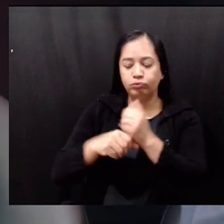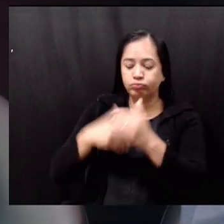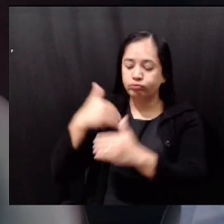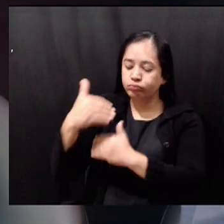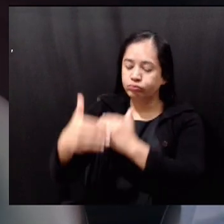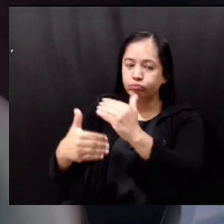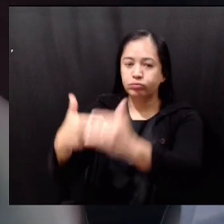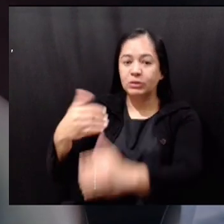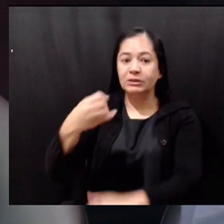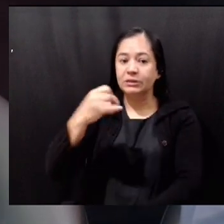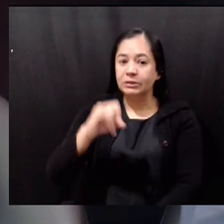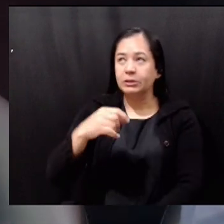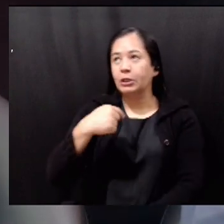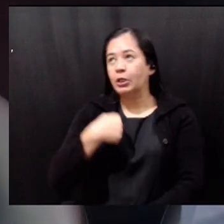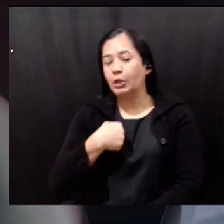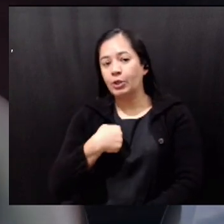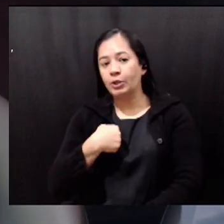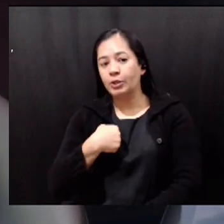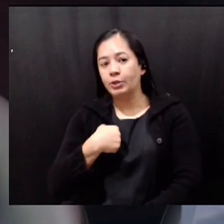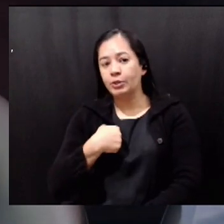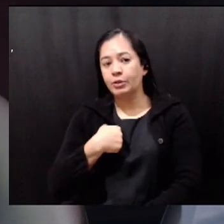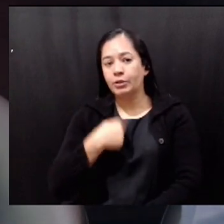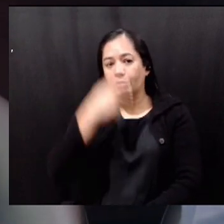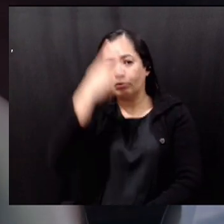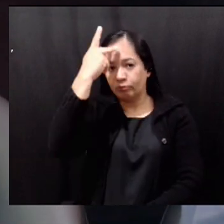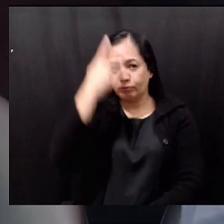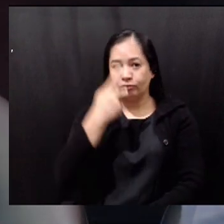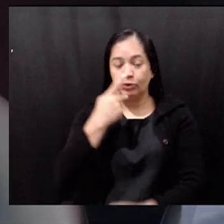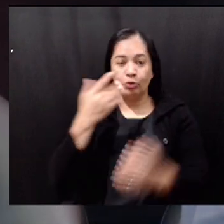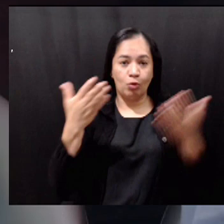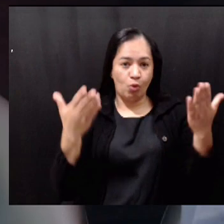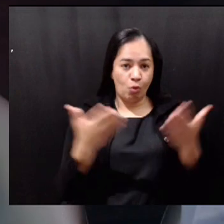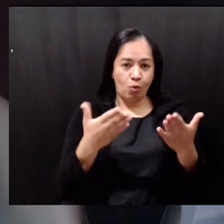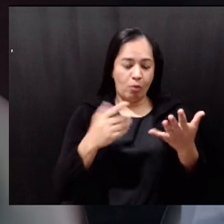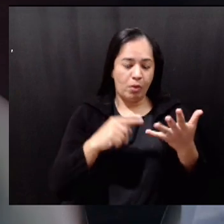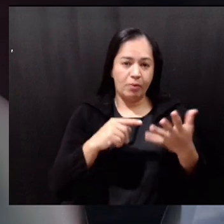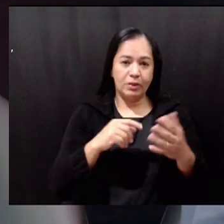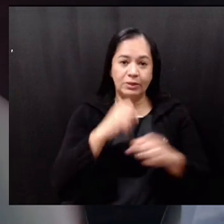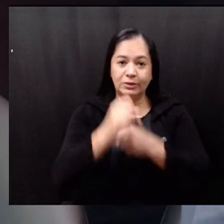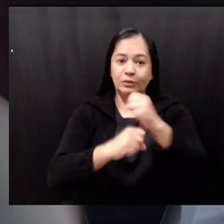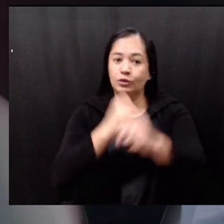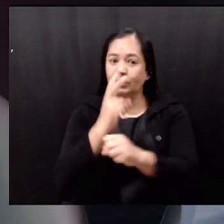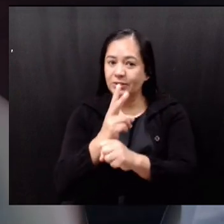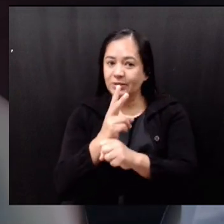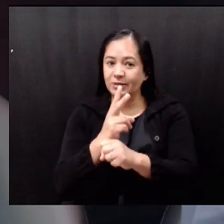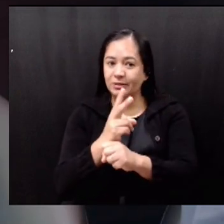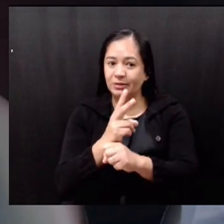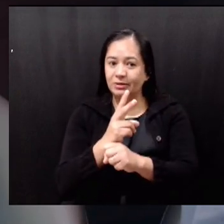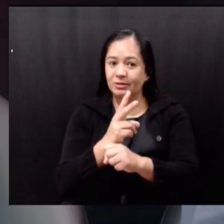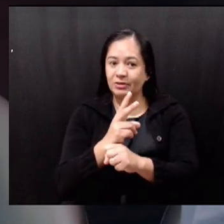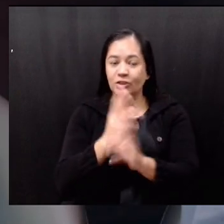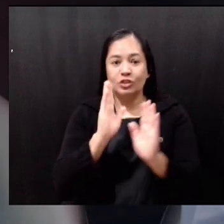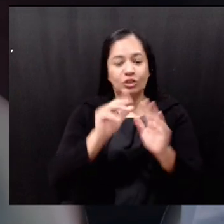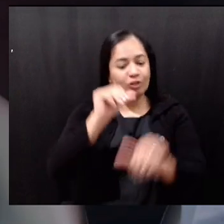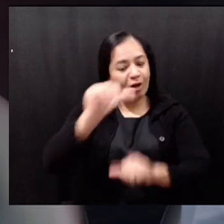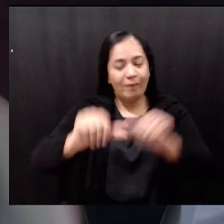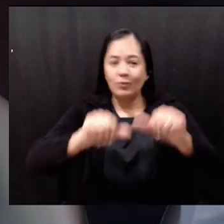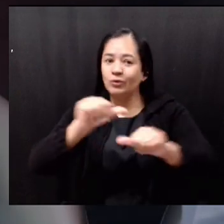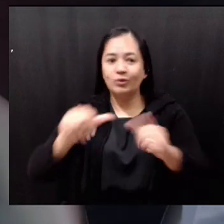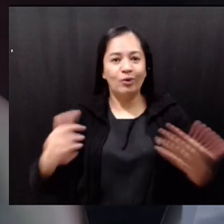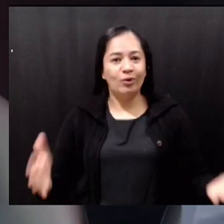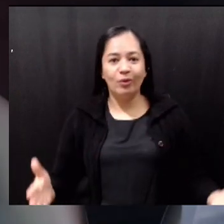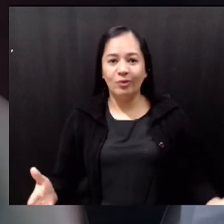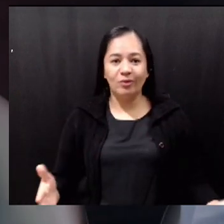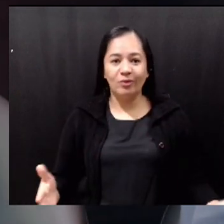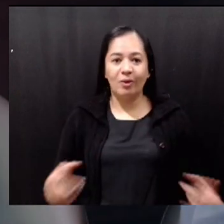uma bateria de personalidade hoje, daqui a 2 anos, essa bateria de personalidade ela já não tem mais uma validade, porque esse sujeito